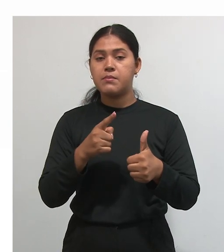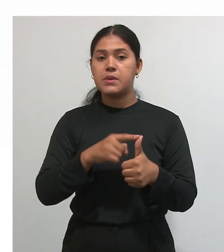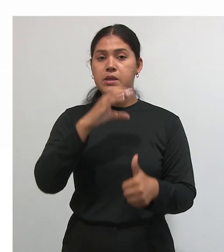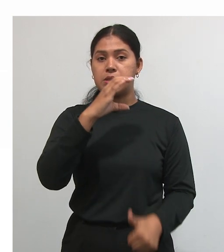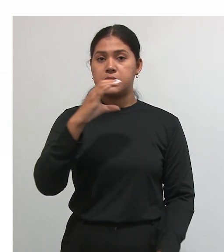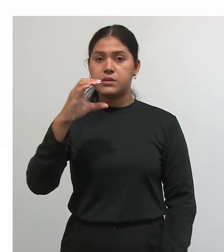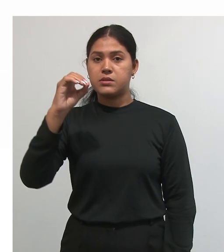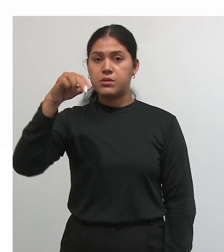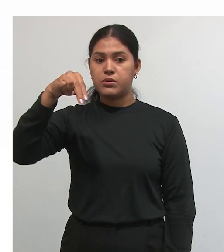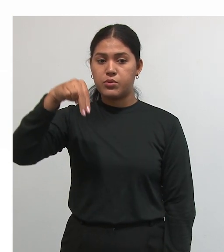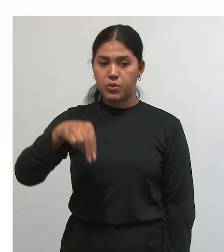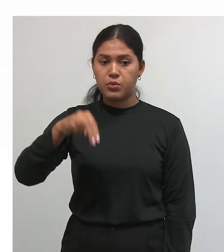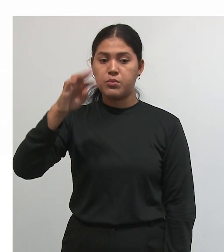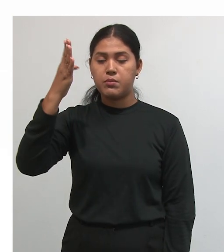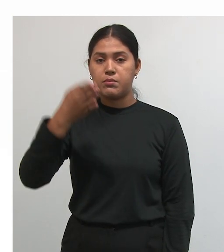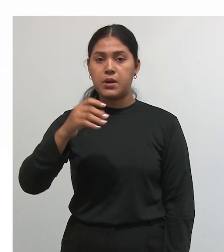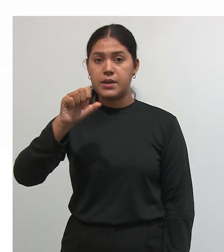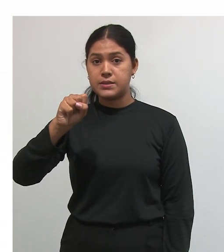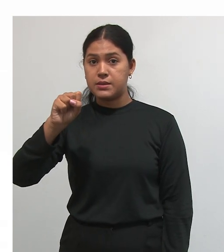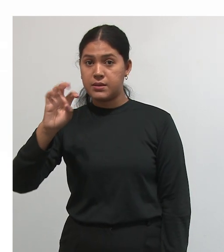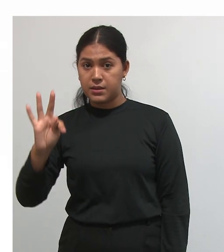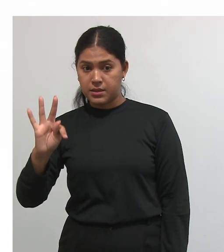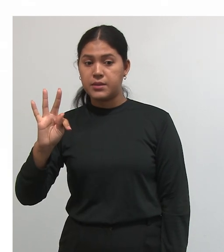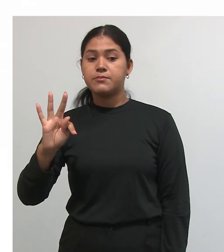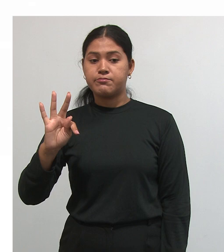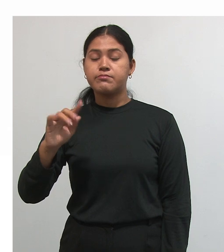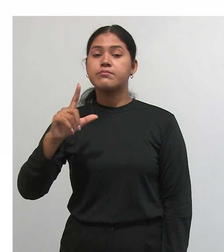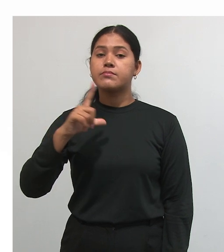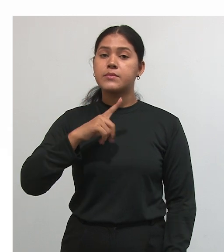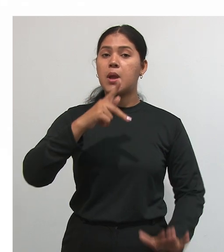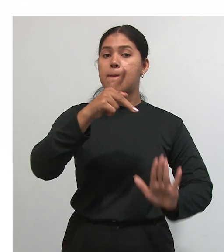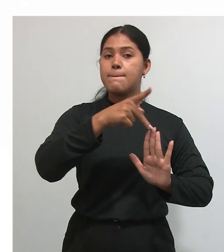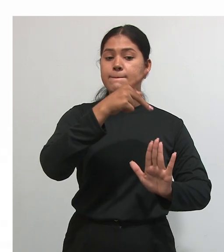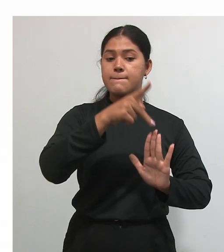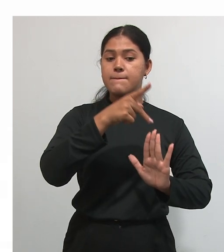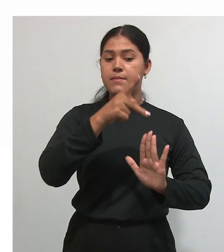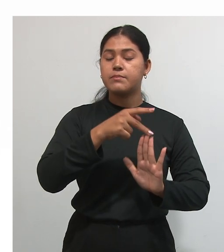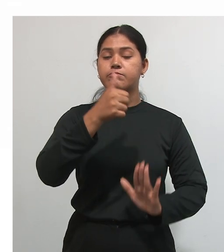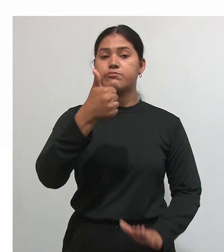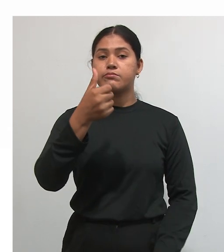contabilidade aqui, número 497, temos a portaria